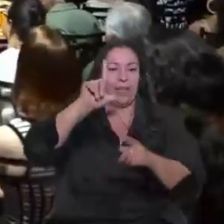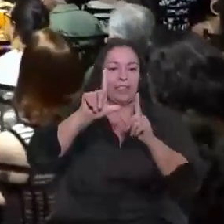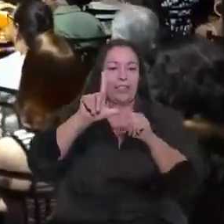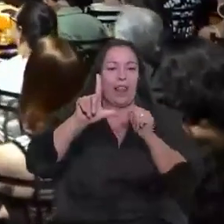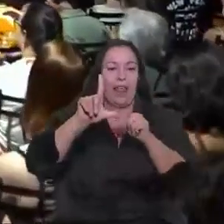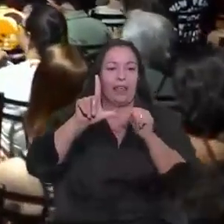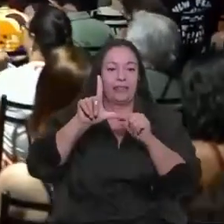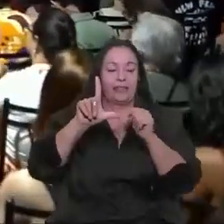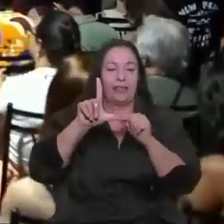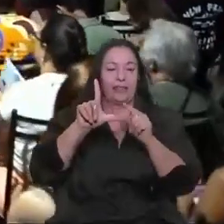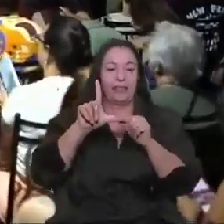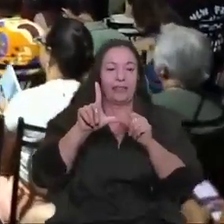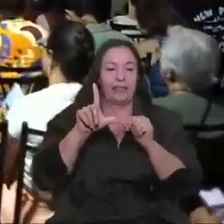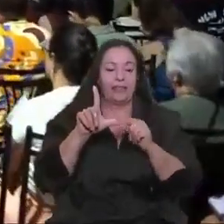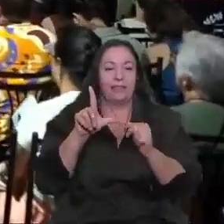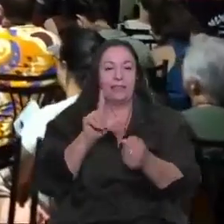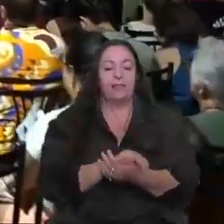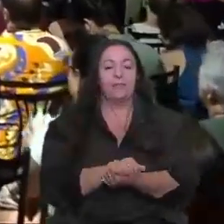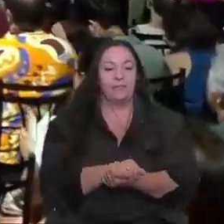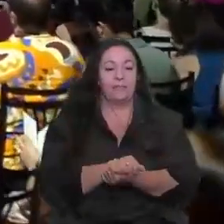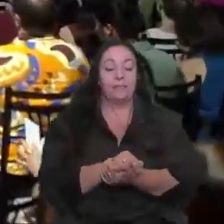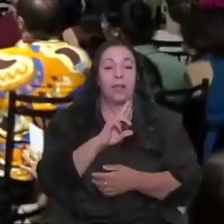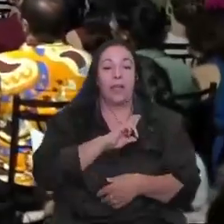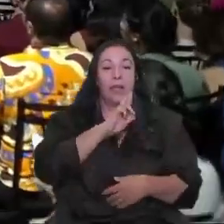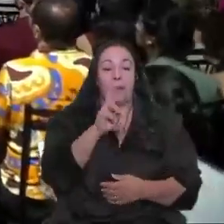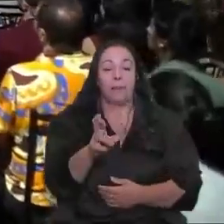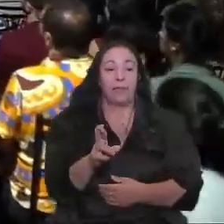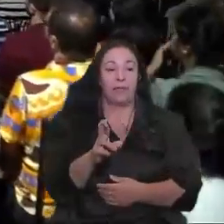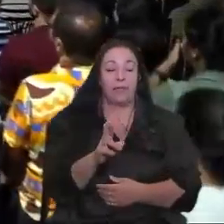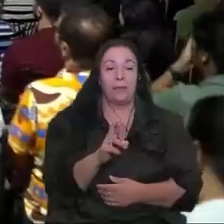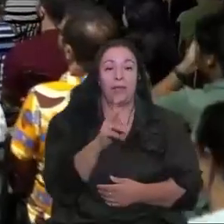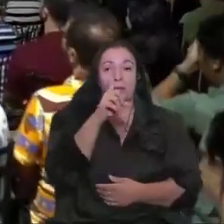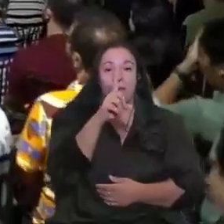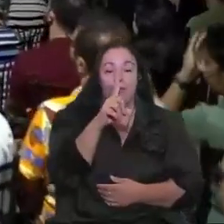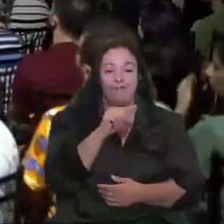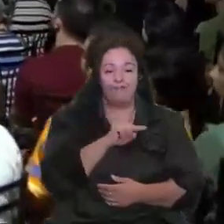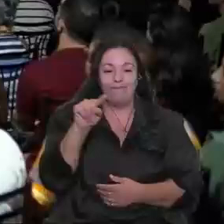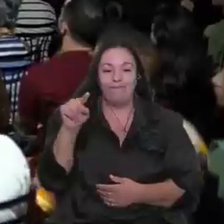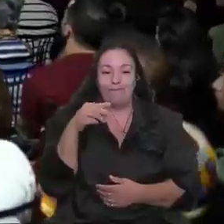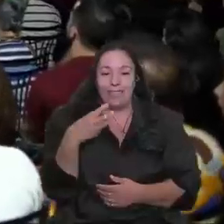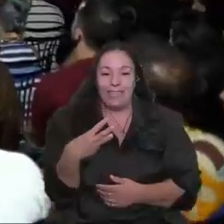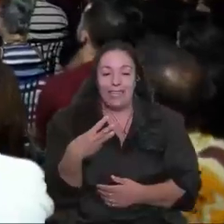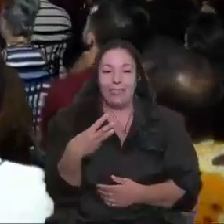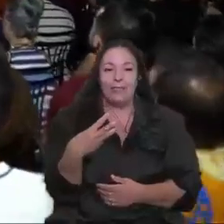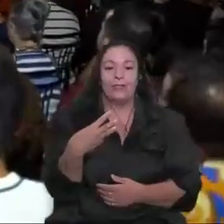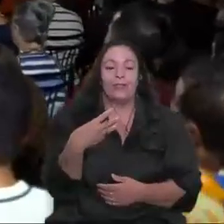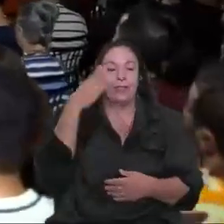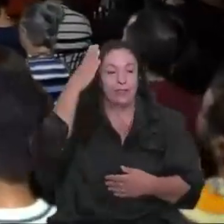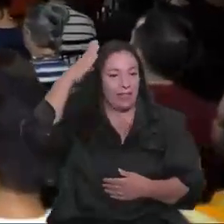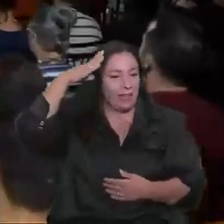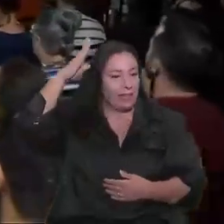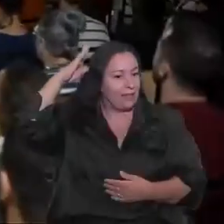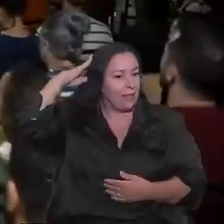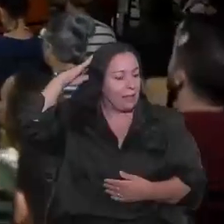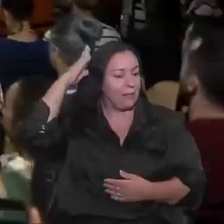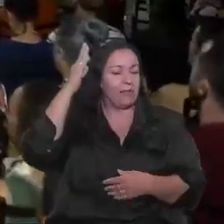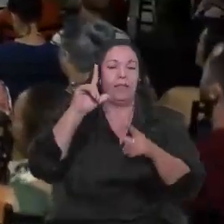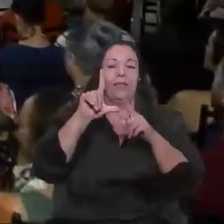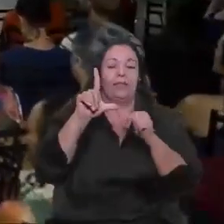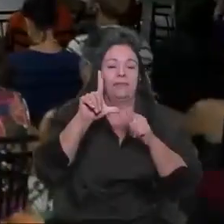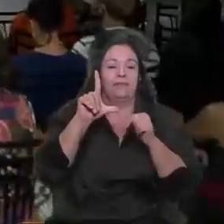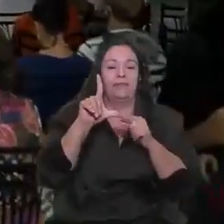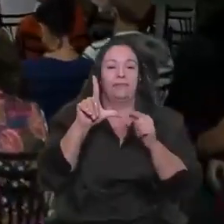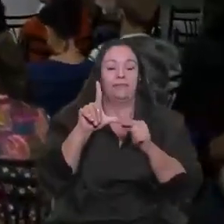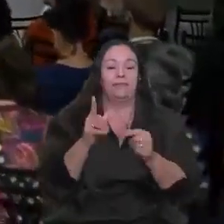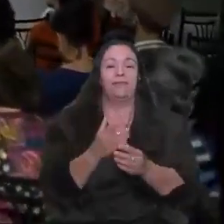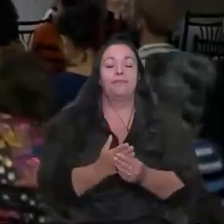dizer que somos tão poucas, né, Miriam? A gente está aqui representando 1/3 de todas as mulheres da Academia Brasileira de Letras, né?